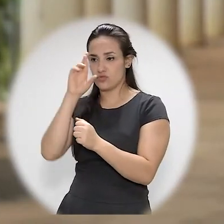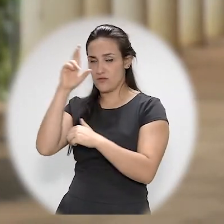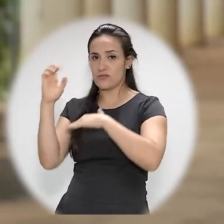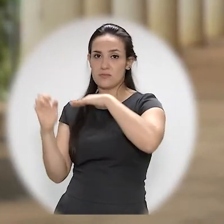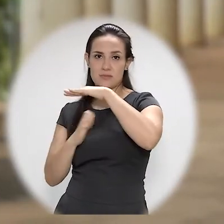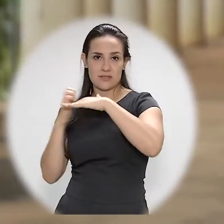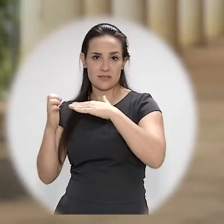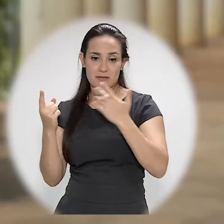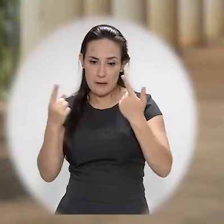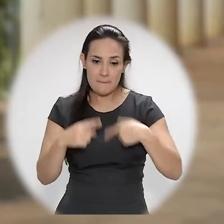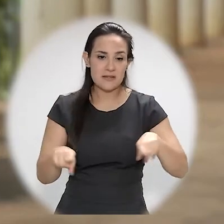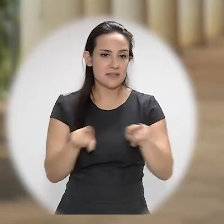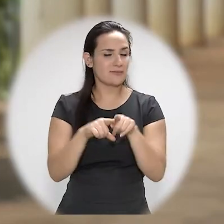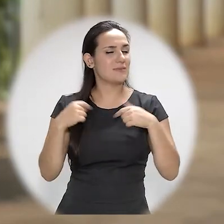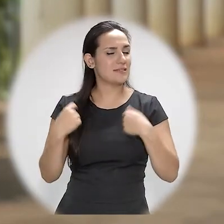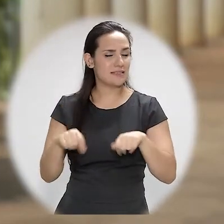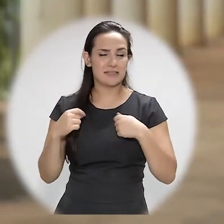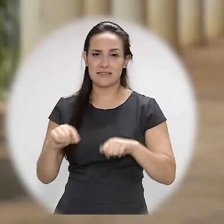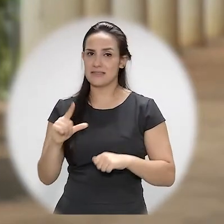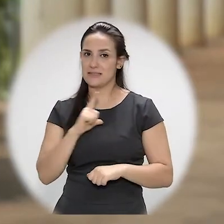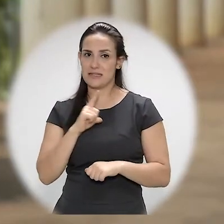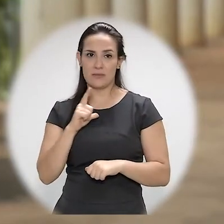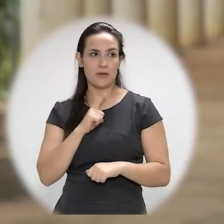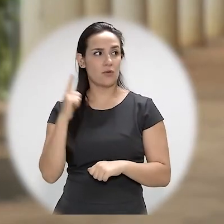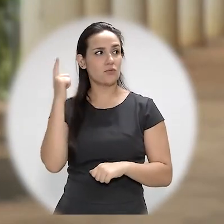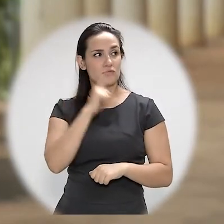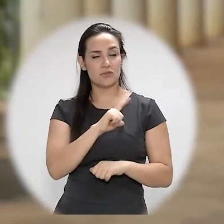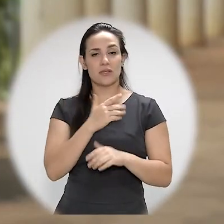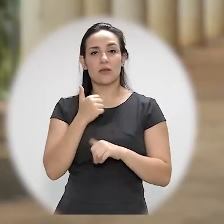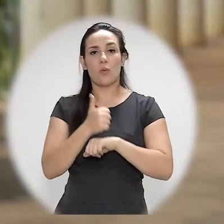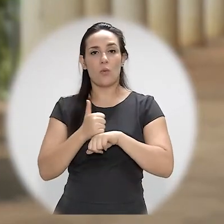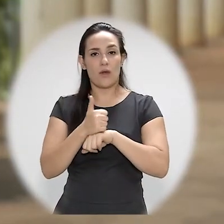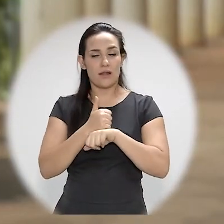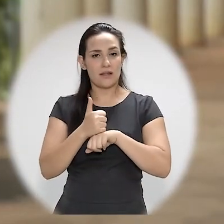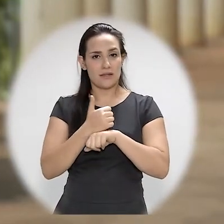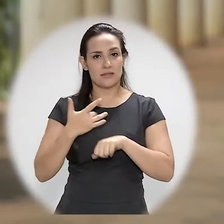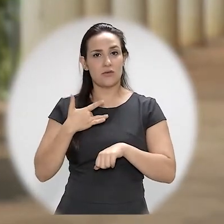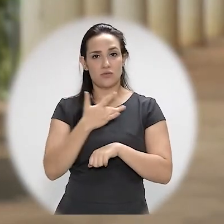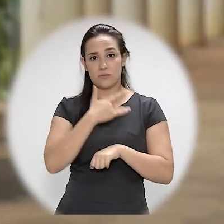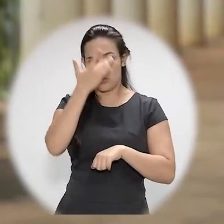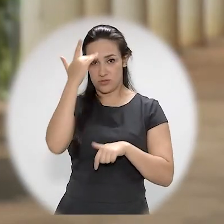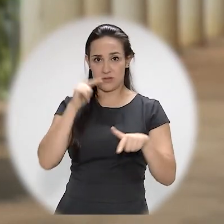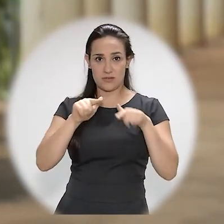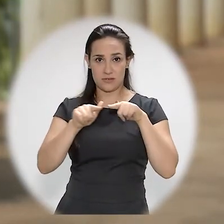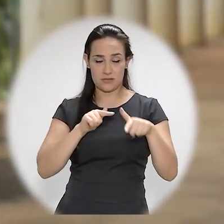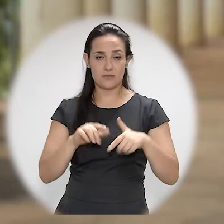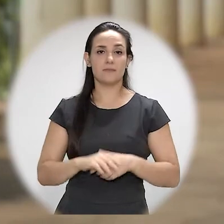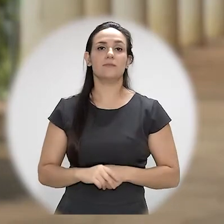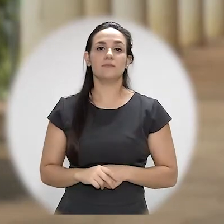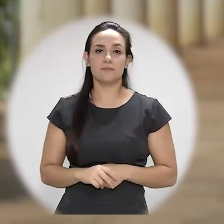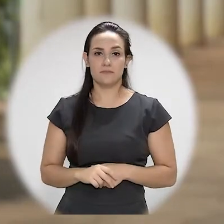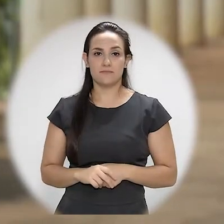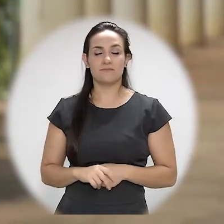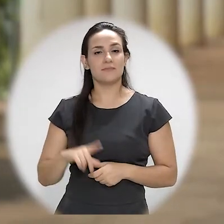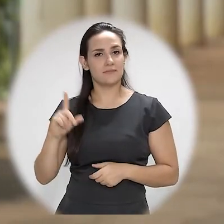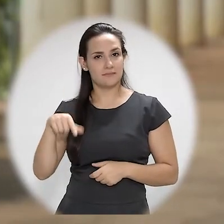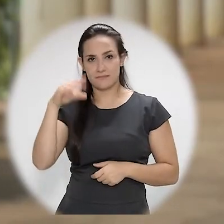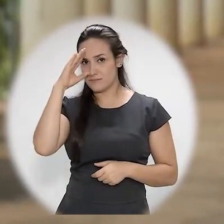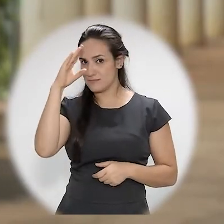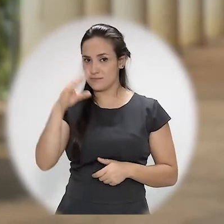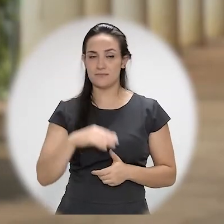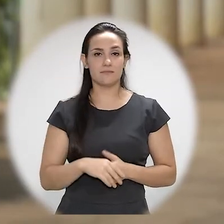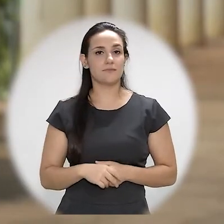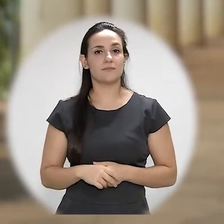próprios empregadores, hoje a gente vê como necessárias para o cuidado da saúde dos trabalhadores. E aí, a saúde dos trabalhadores de